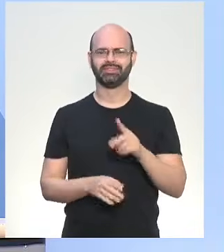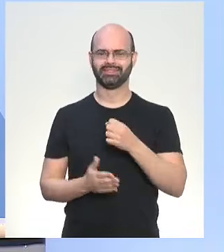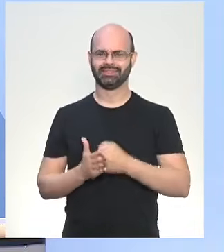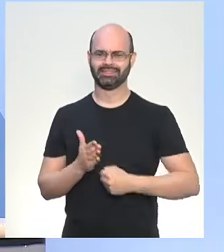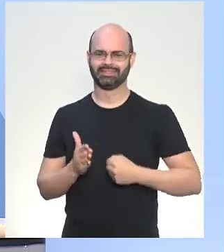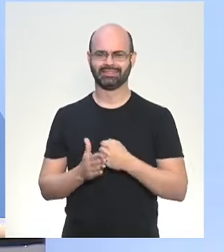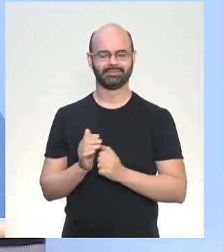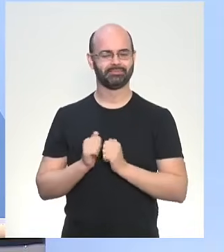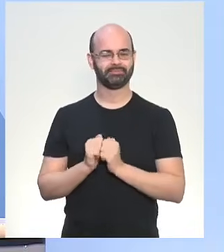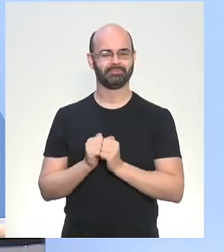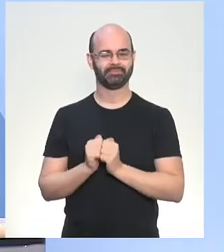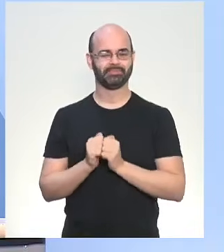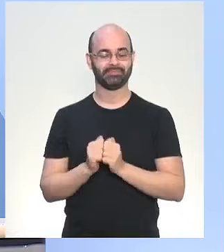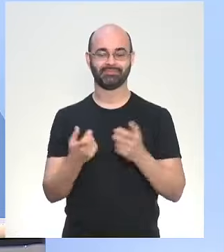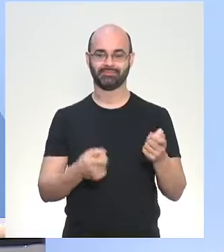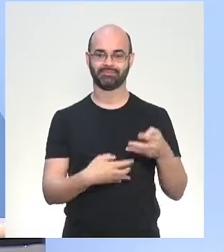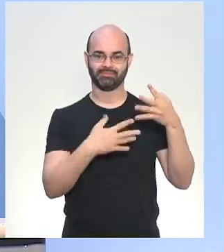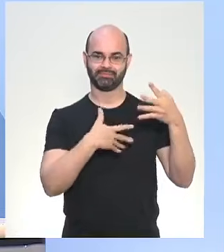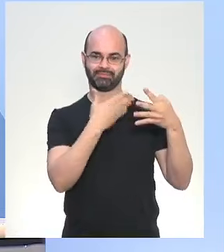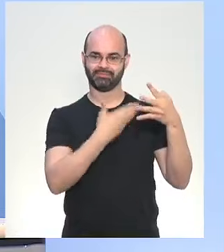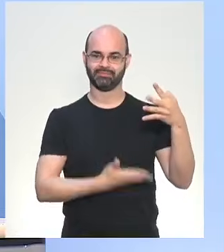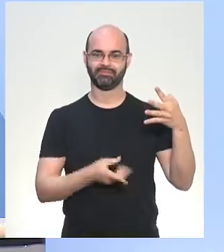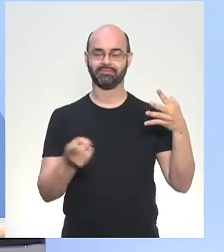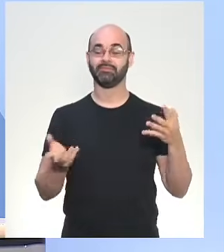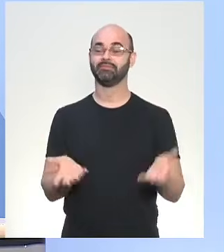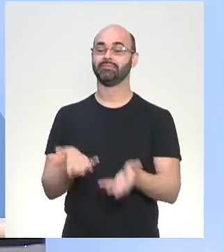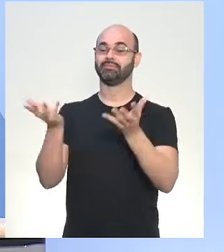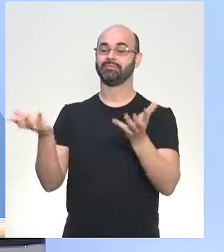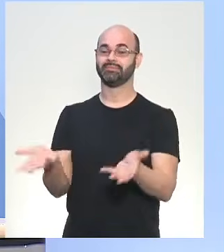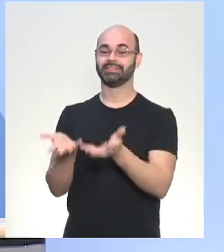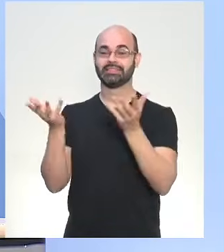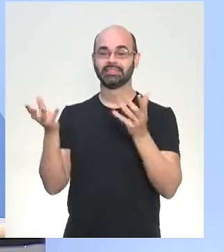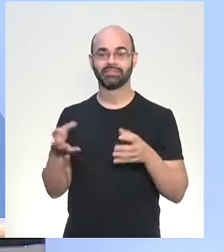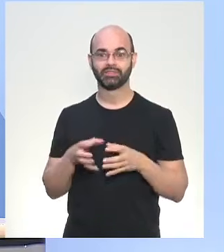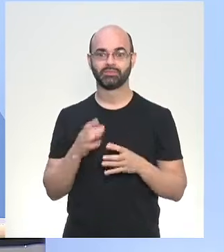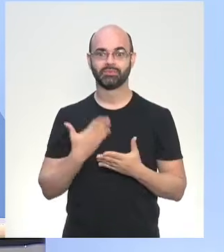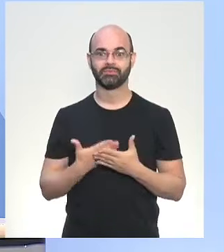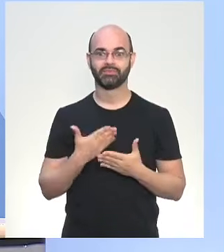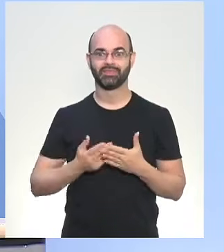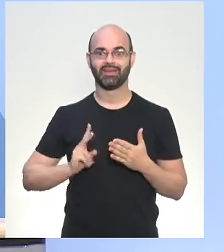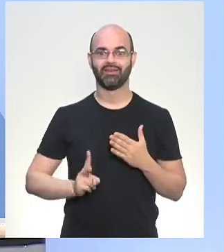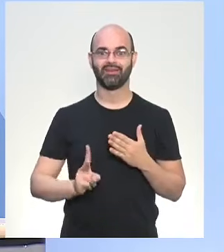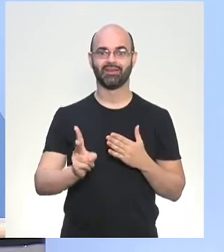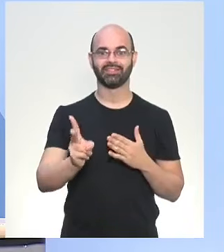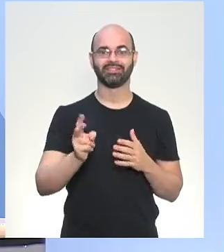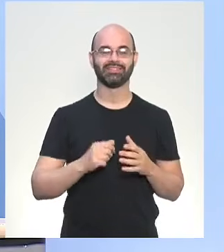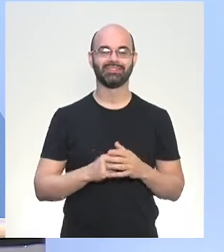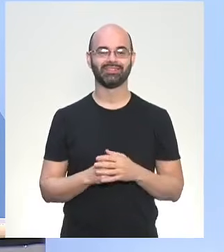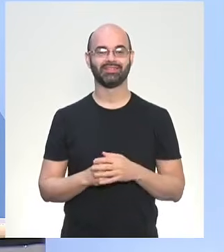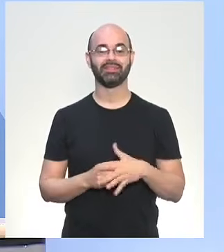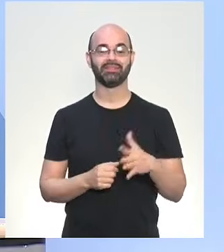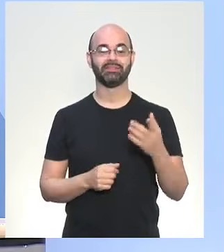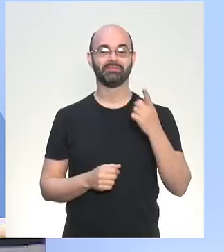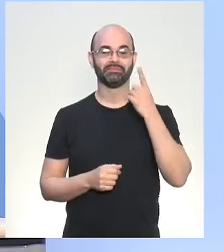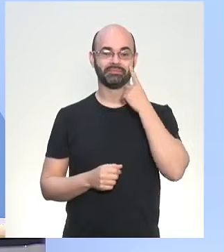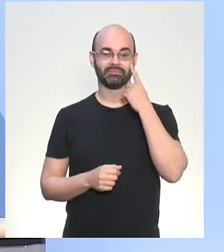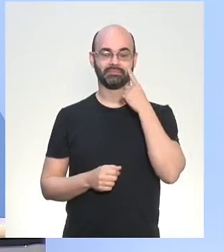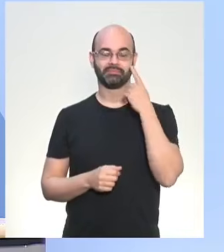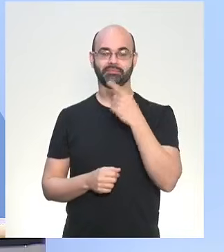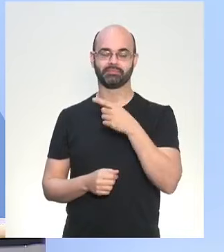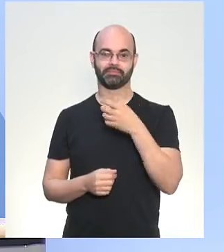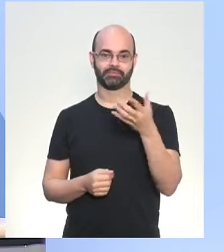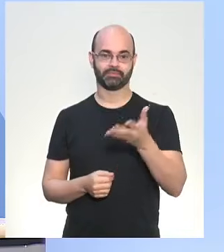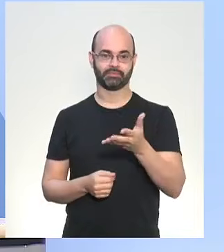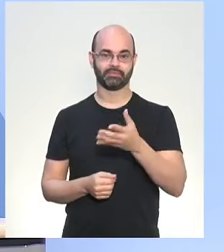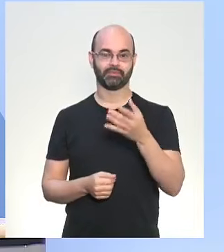no chatinho, junto comigo, estimulando essa garotada a continuar estudando. Vamos, então, já colocar para